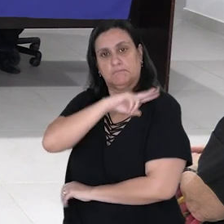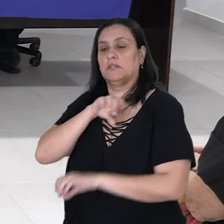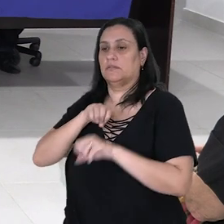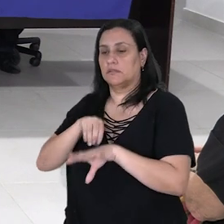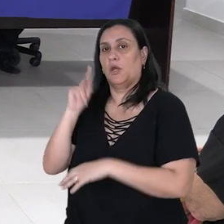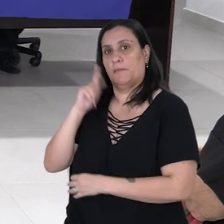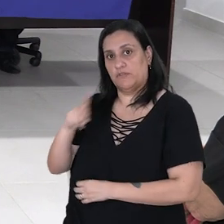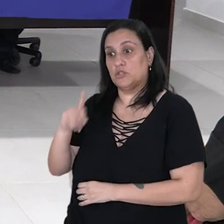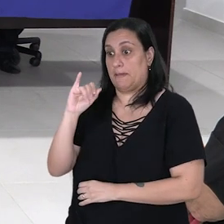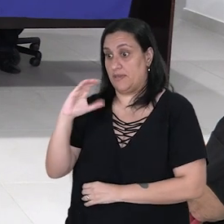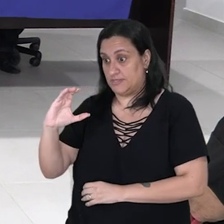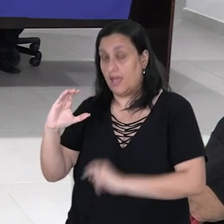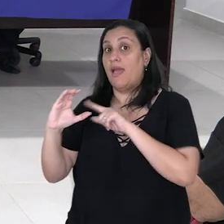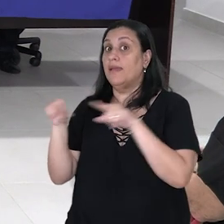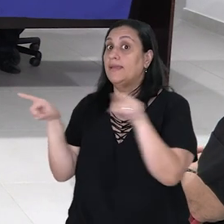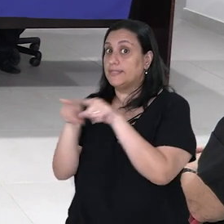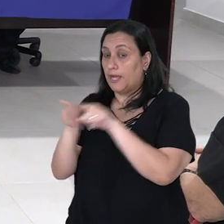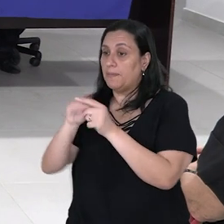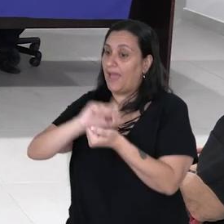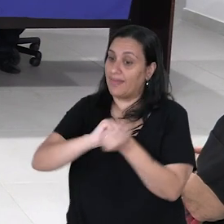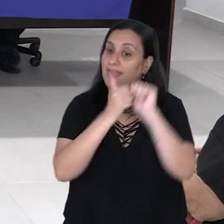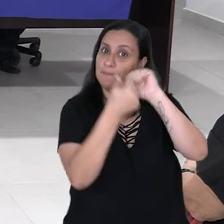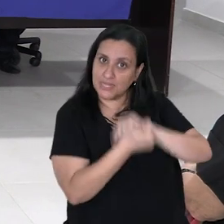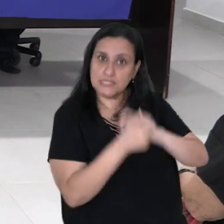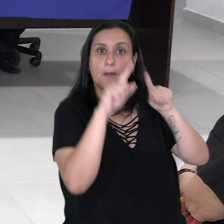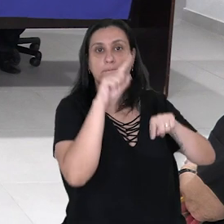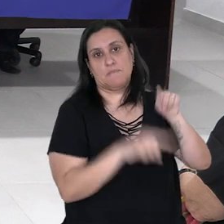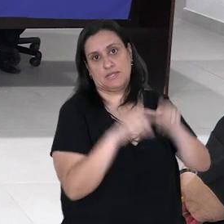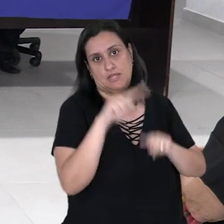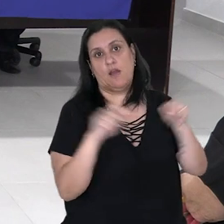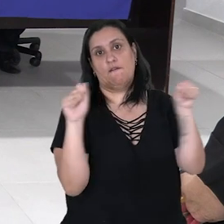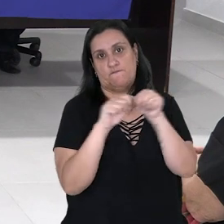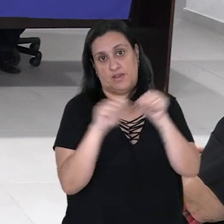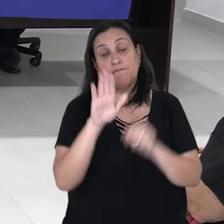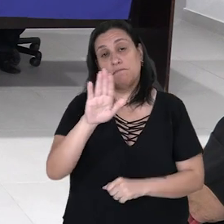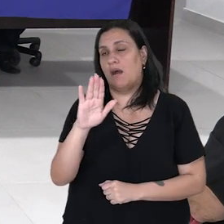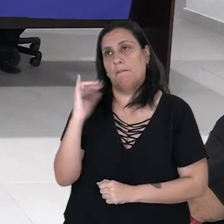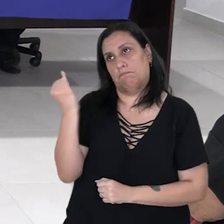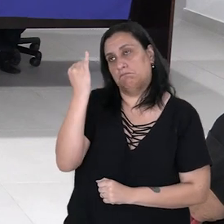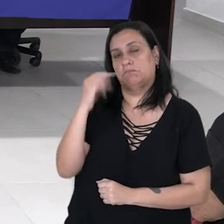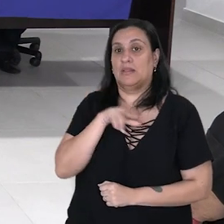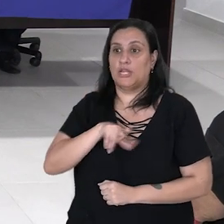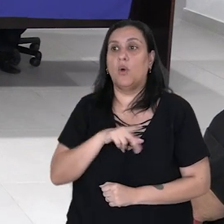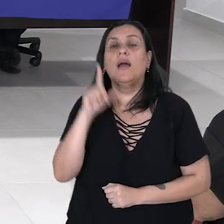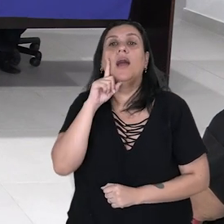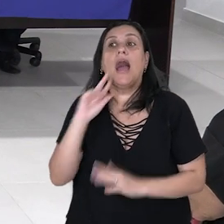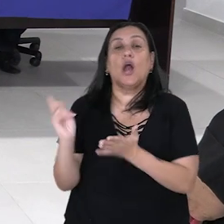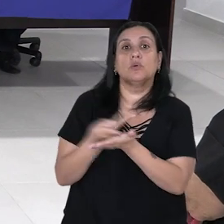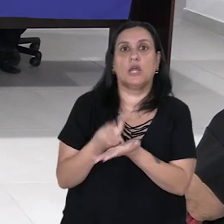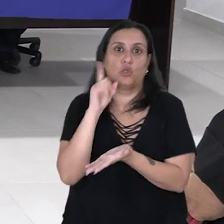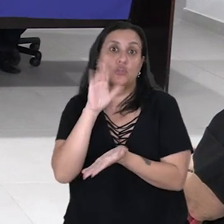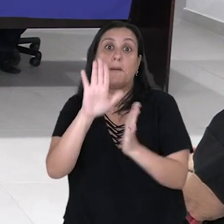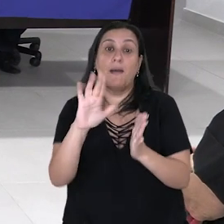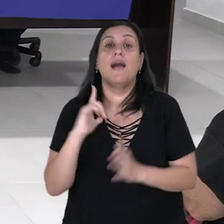a gente, né, tem no Instituto, e eles fazem a adaptação desse material. Porque o ideal, né, não é o que acontece em todos os lugares, mas o